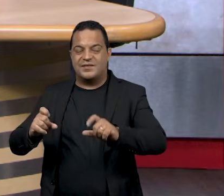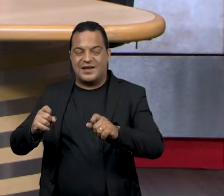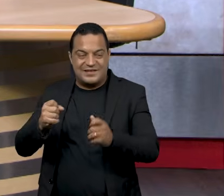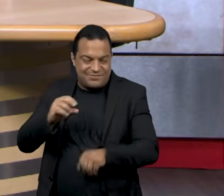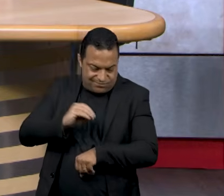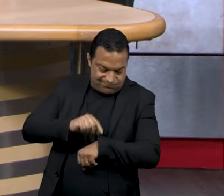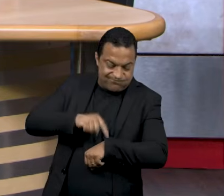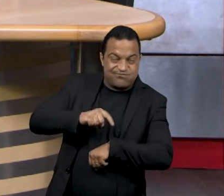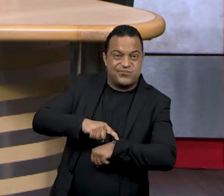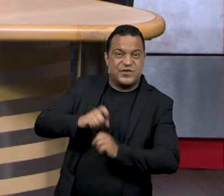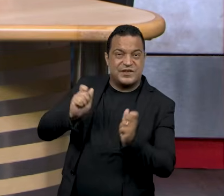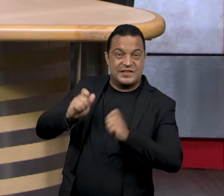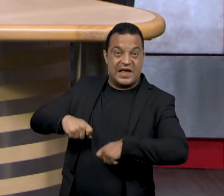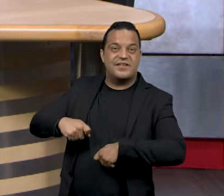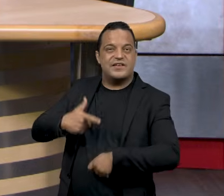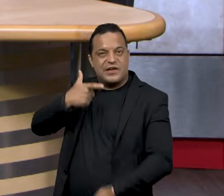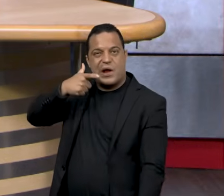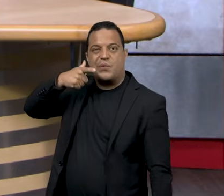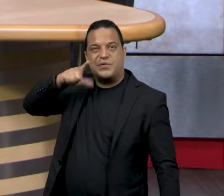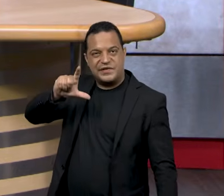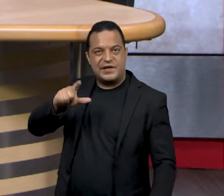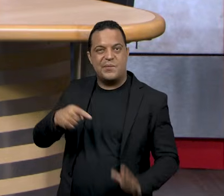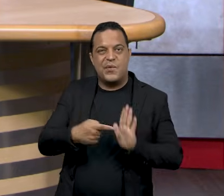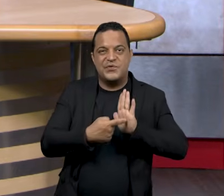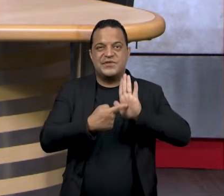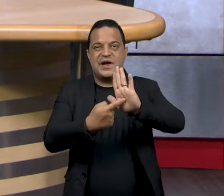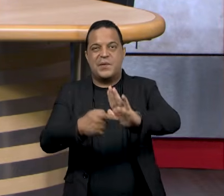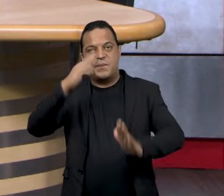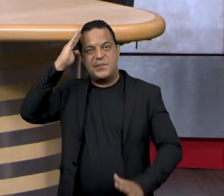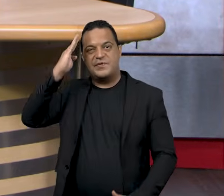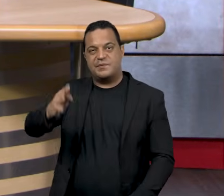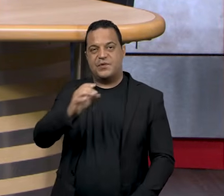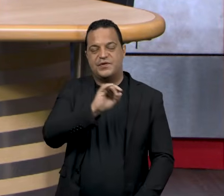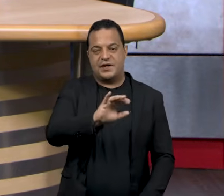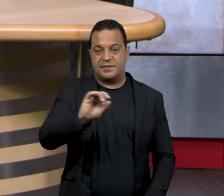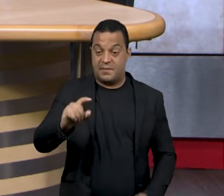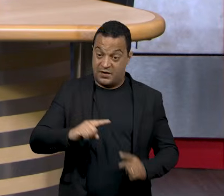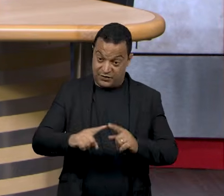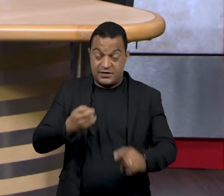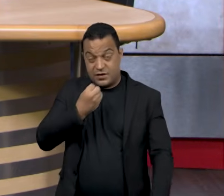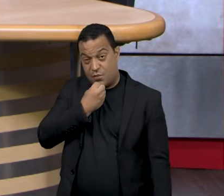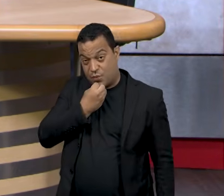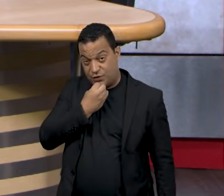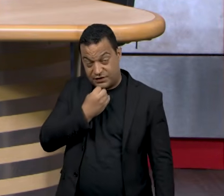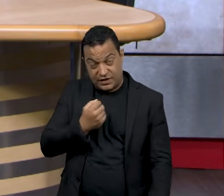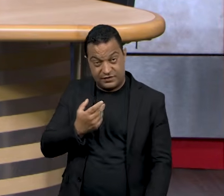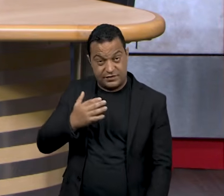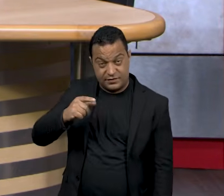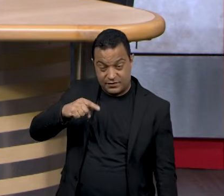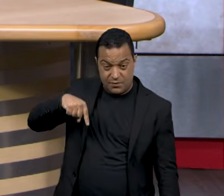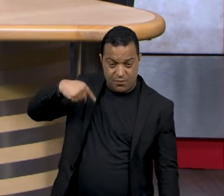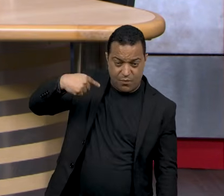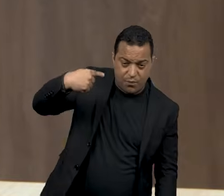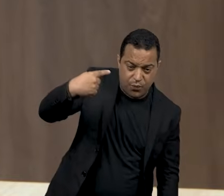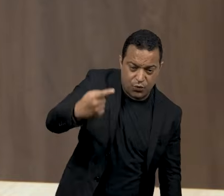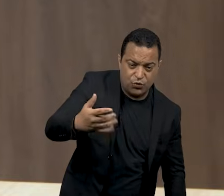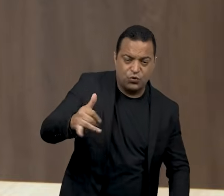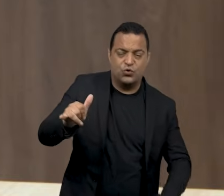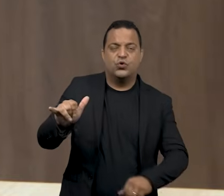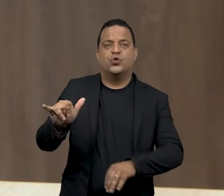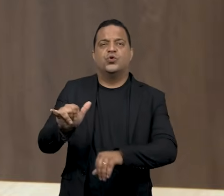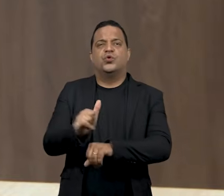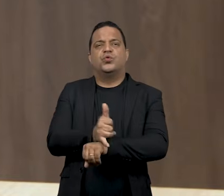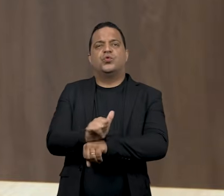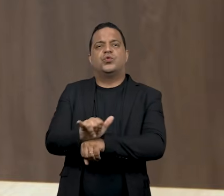ótimo, né? Se tivesse tempo para citar cada um, explorar os pontos auges de cada programa, mas você tem a oportunidade